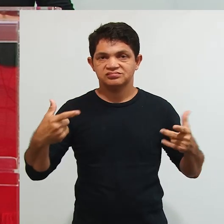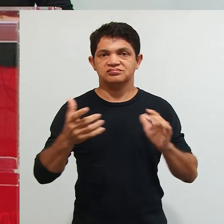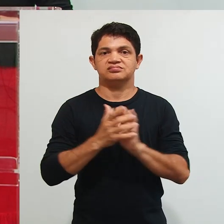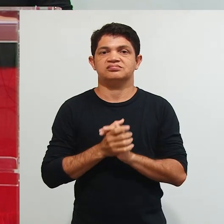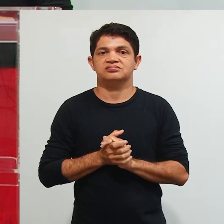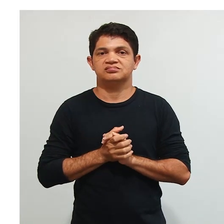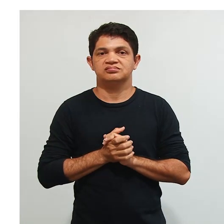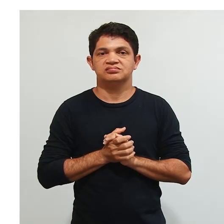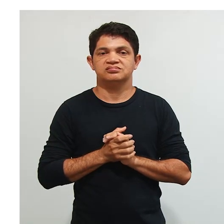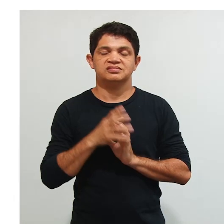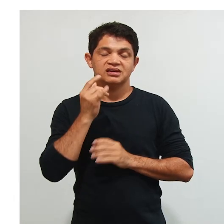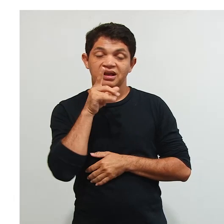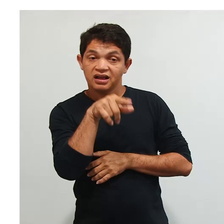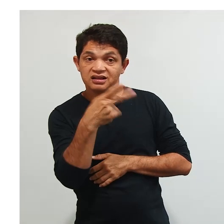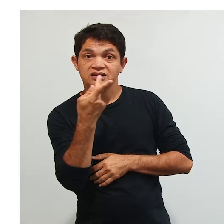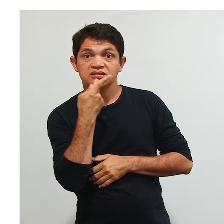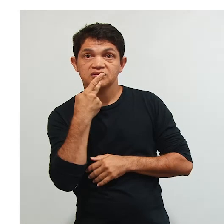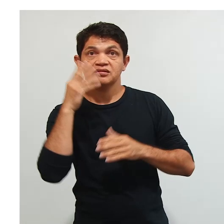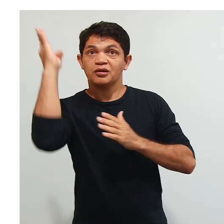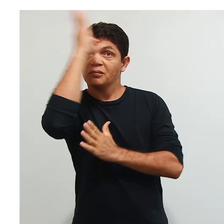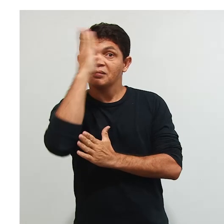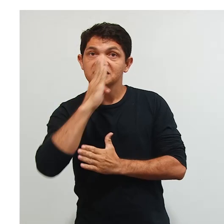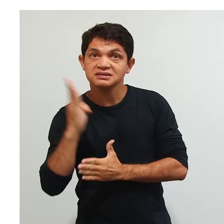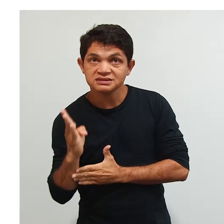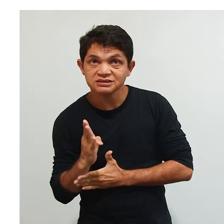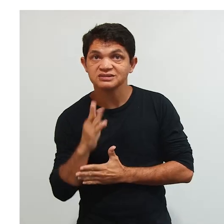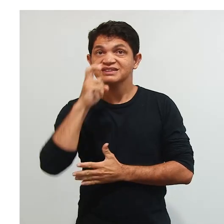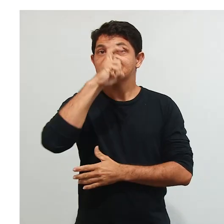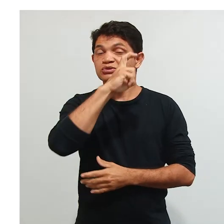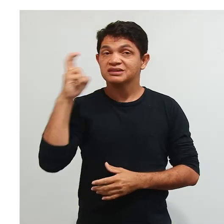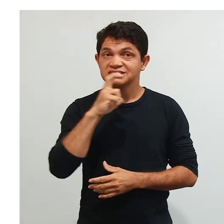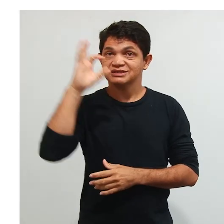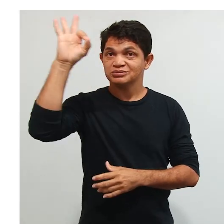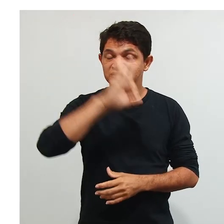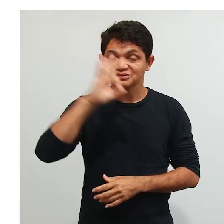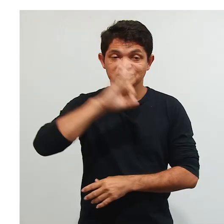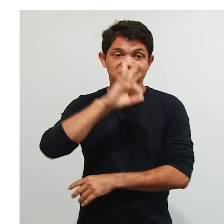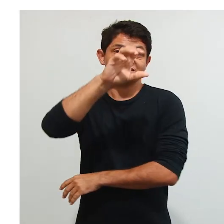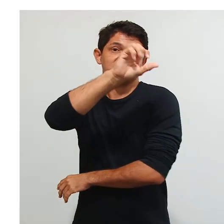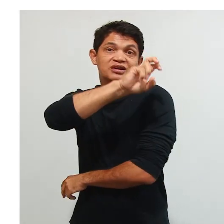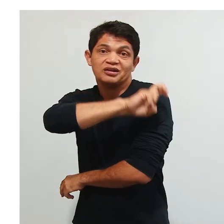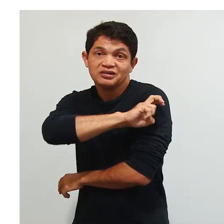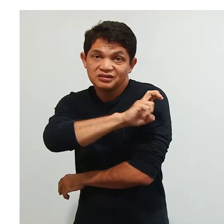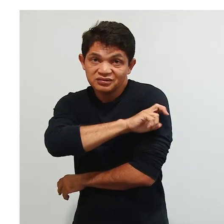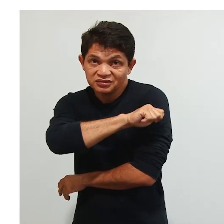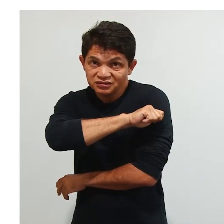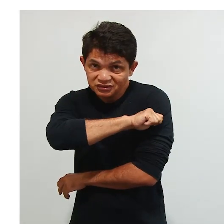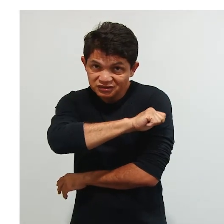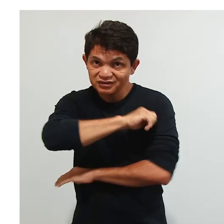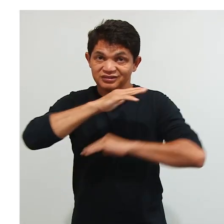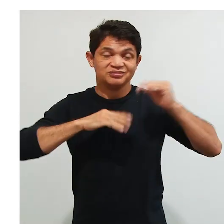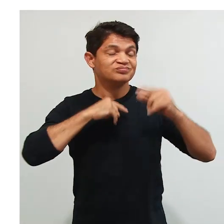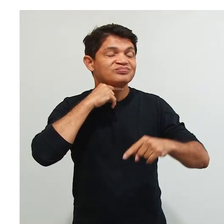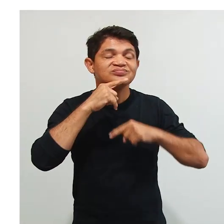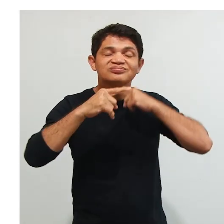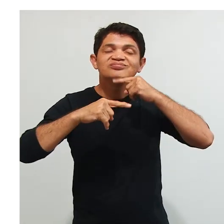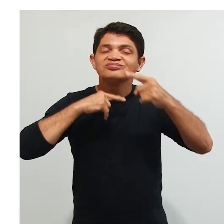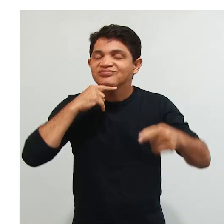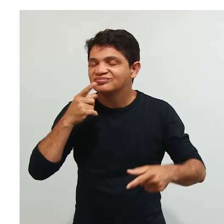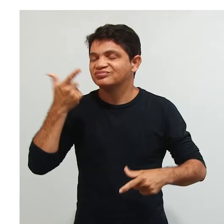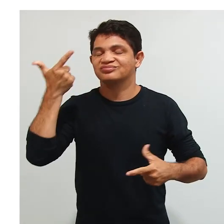também. Aqui diz, no Brasil, cerca de 55% dos alunos não conseguem alcançar